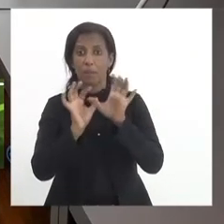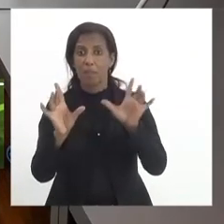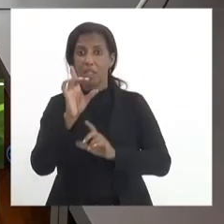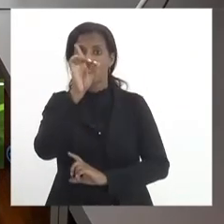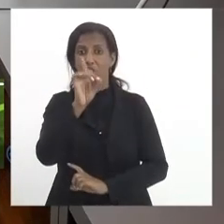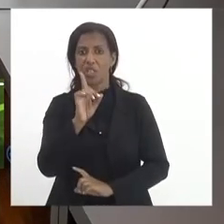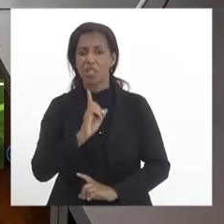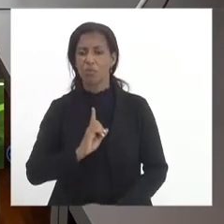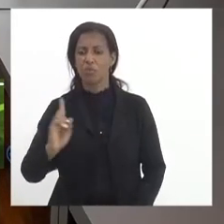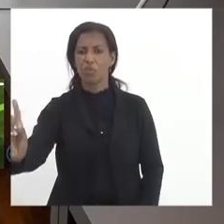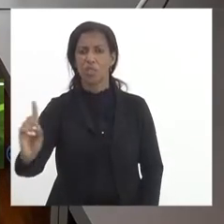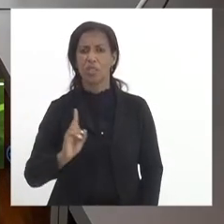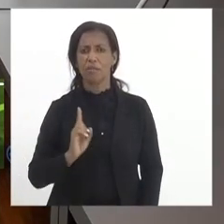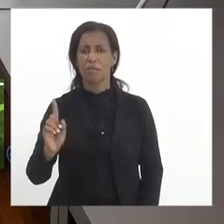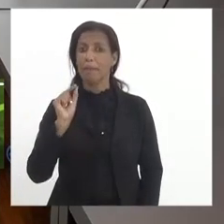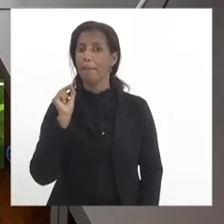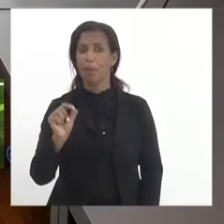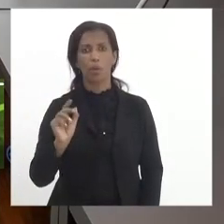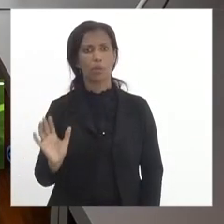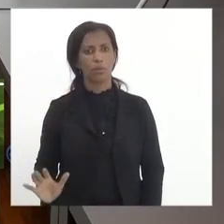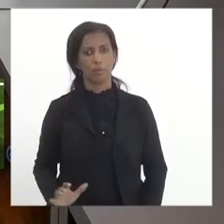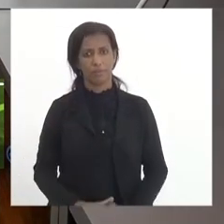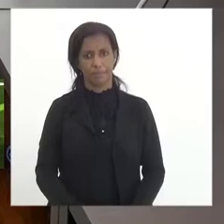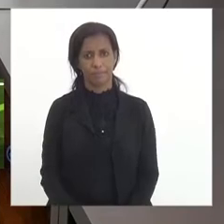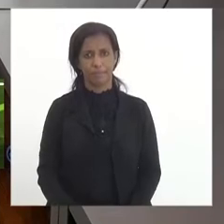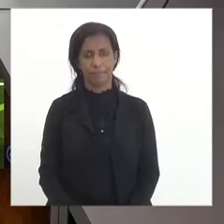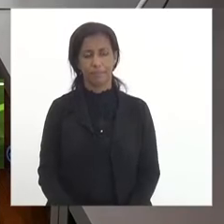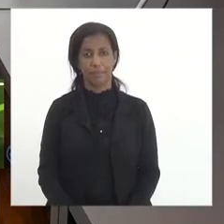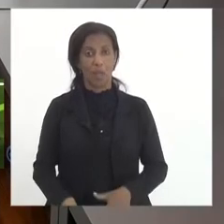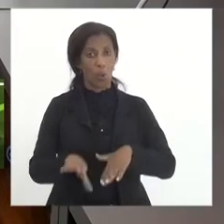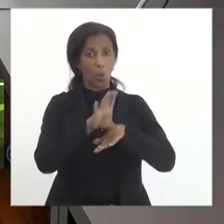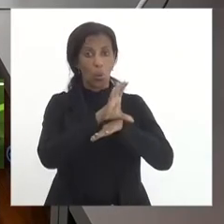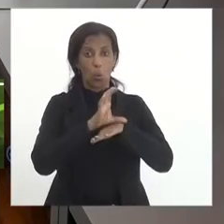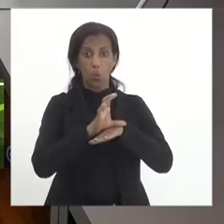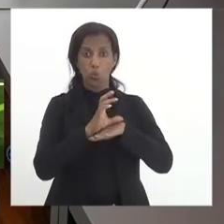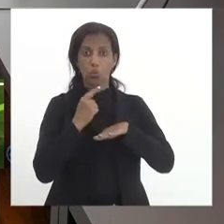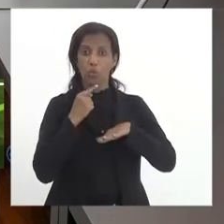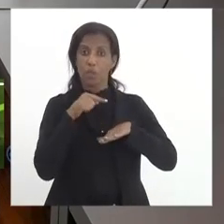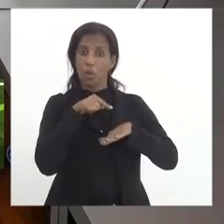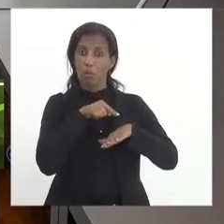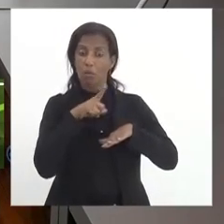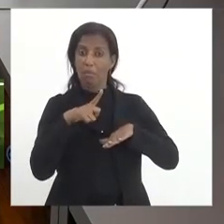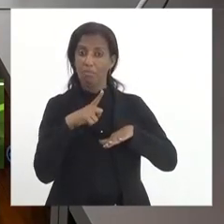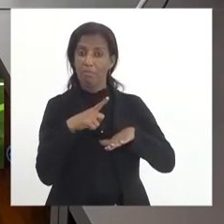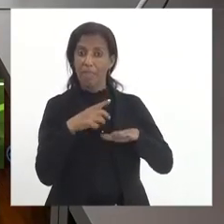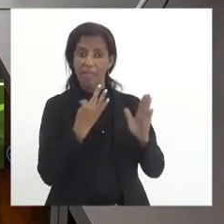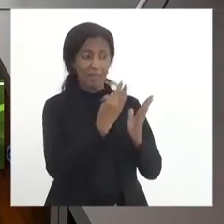vir. Ponto. Ele, a defesa da constitucionalidade dele,